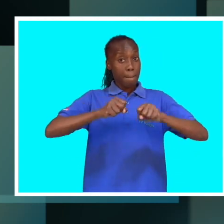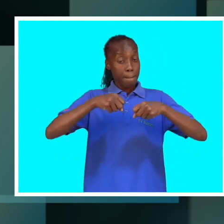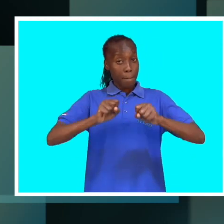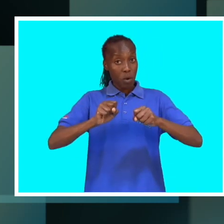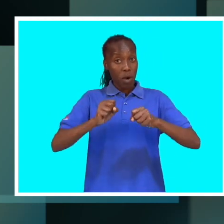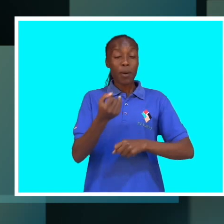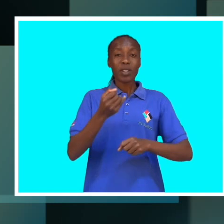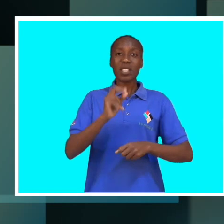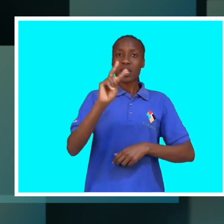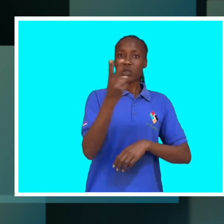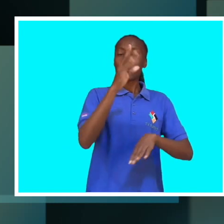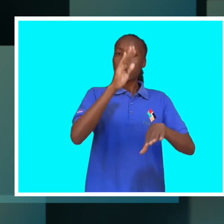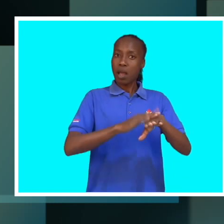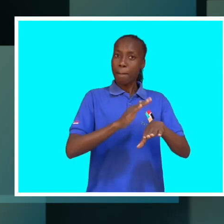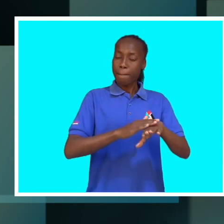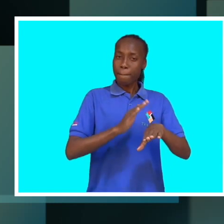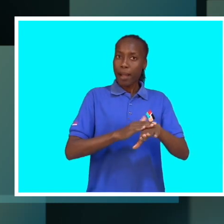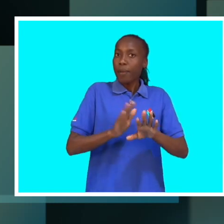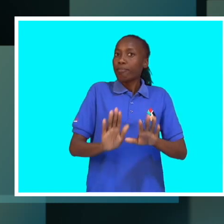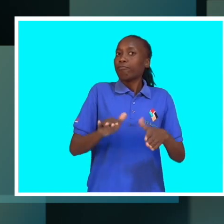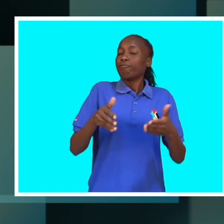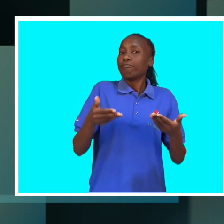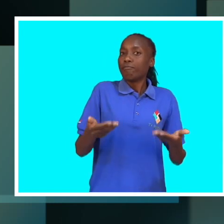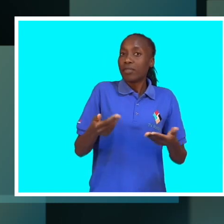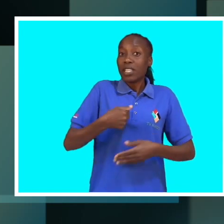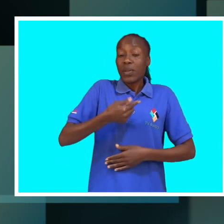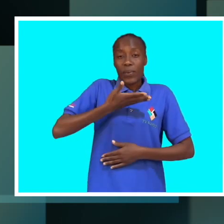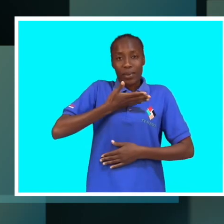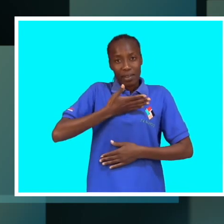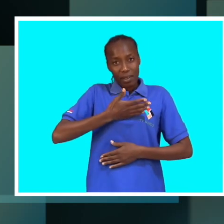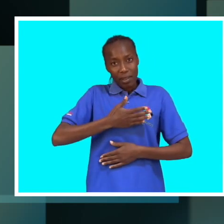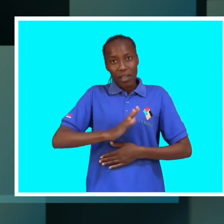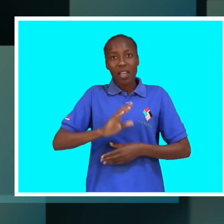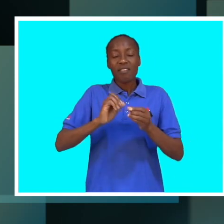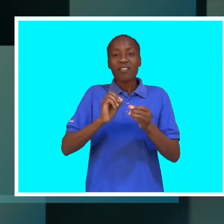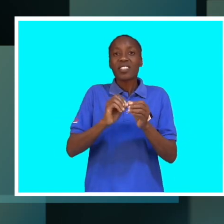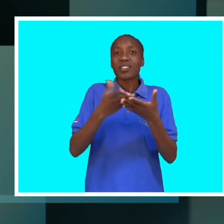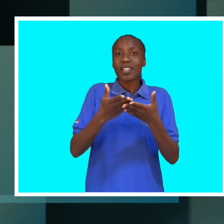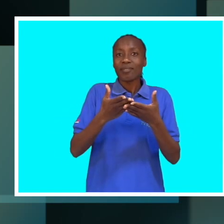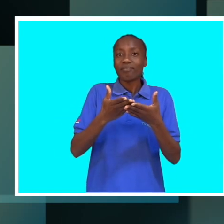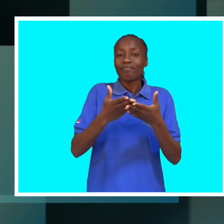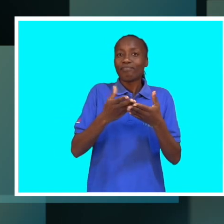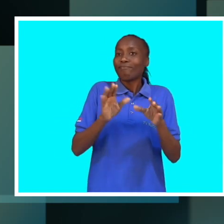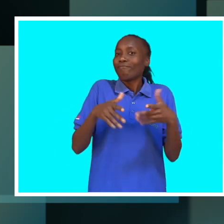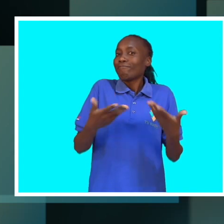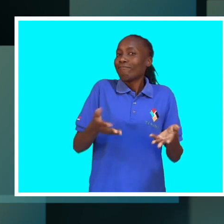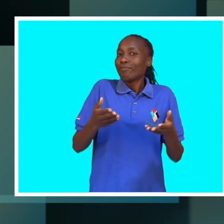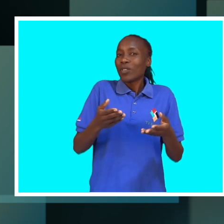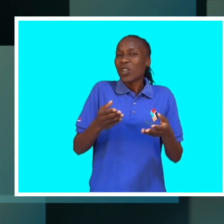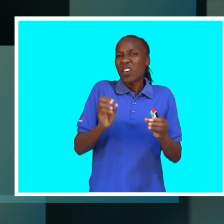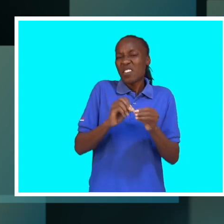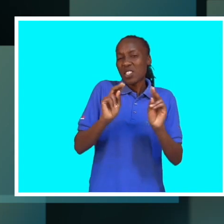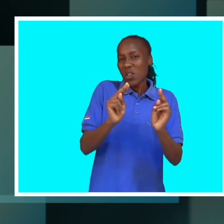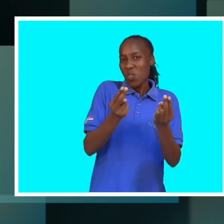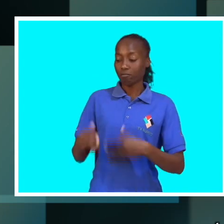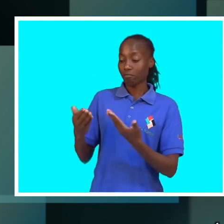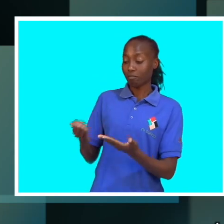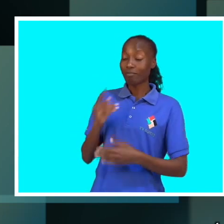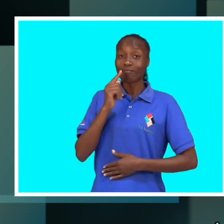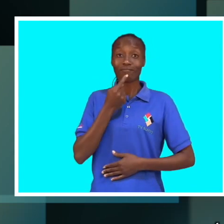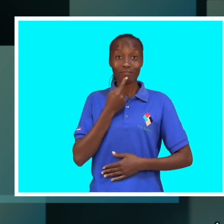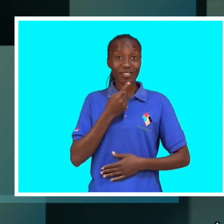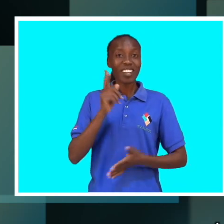moto, não é? Pode ser da segunda mão, mas quero que monta uma moto idêntica a